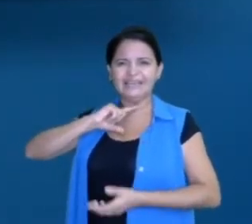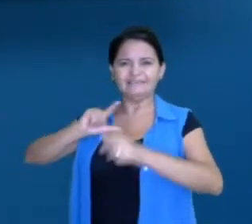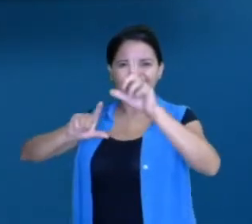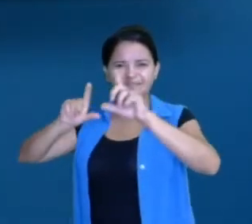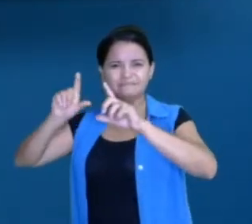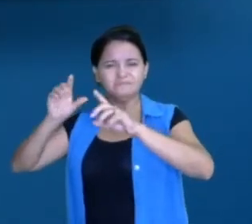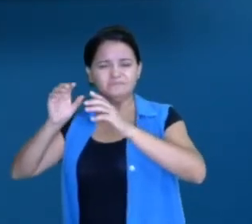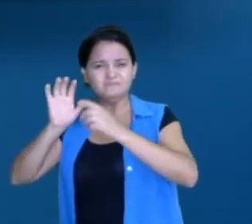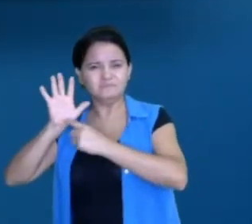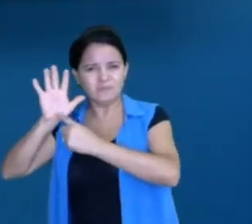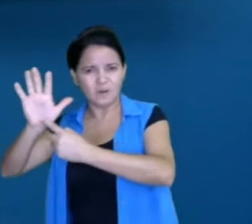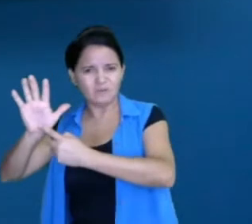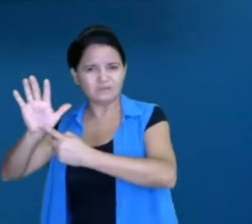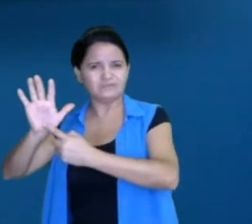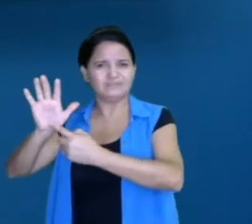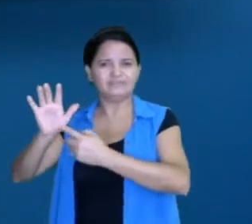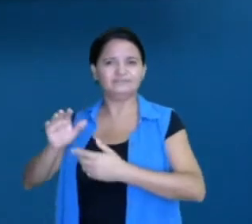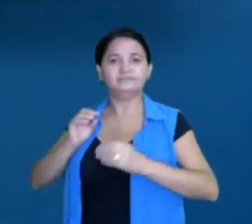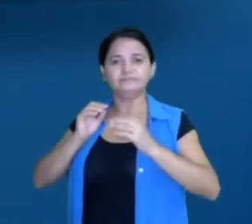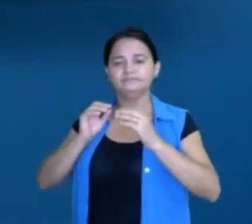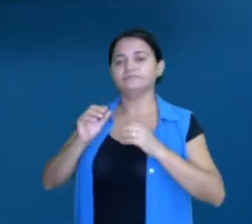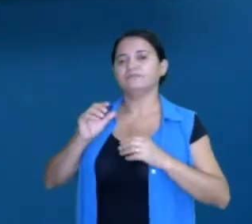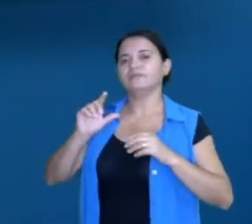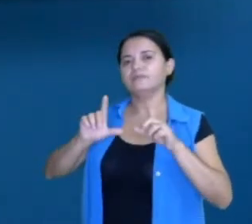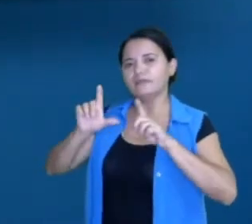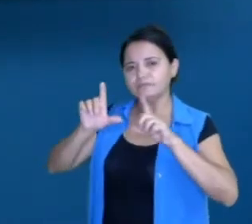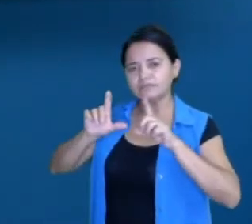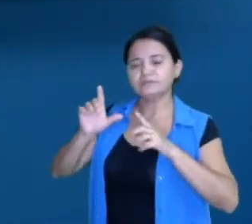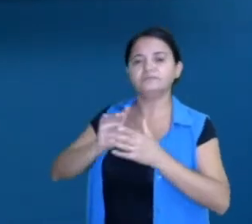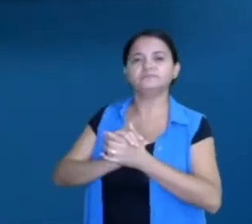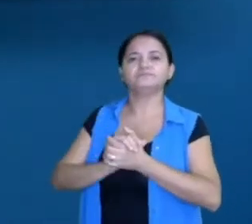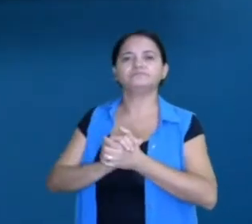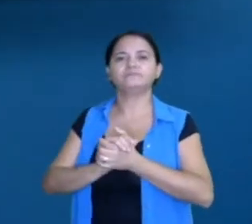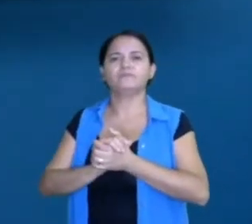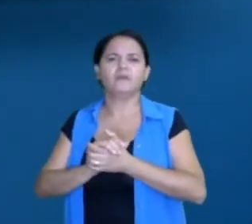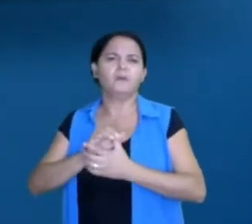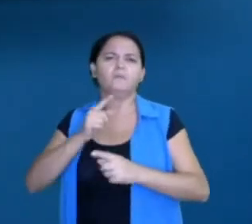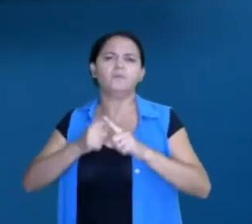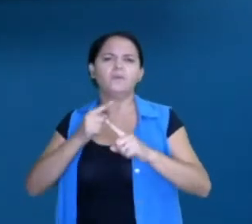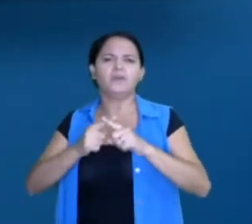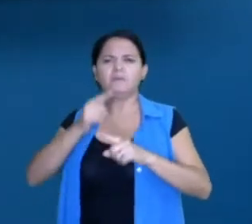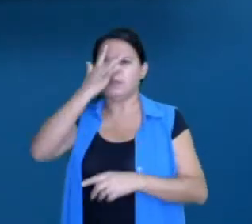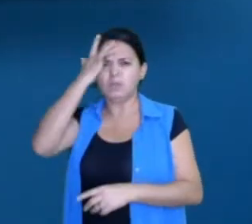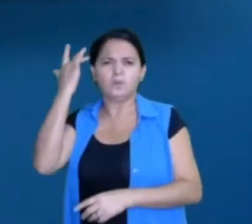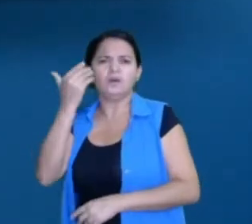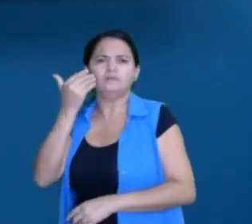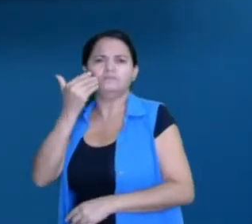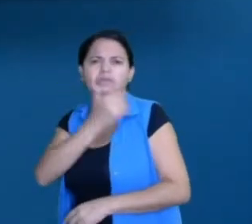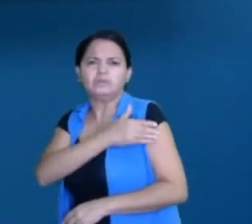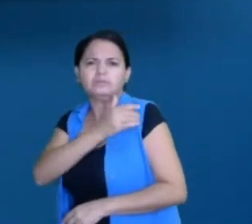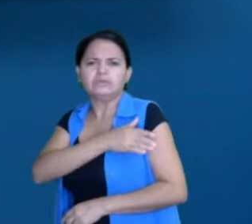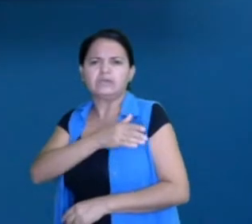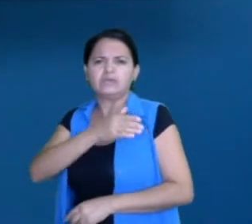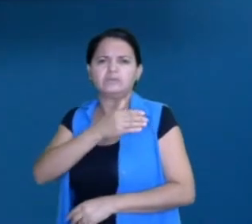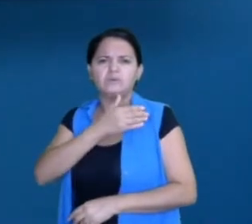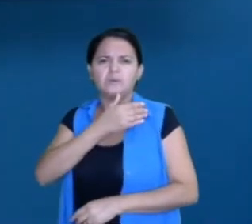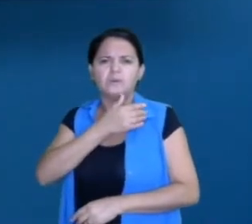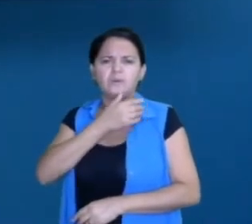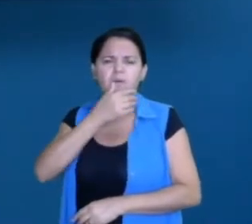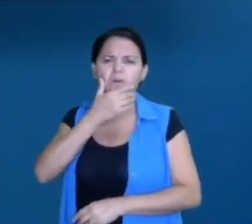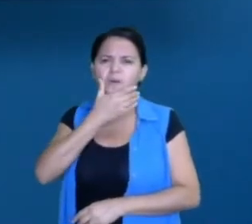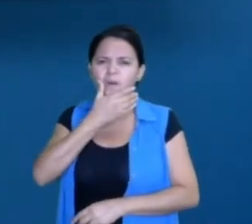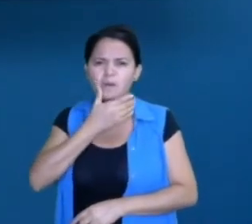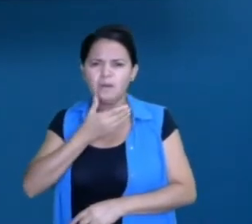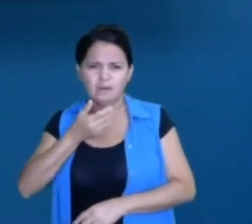estudando. Tipo, o negro, ele deveria sentar no final do ônibus, né? Existiria